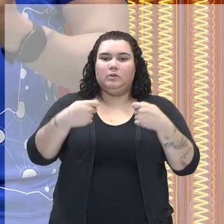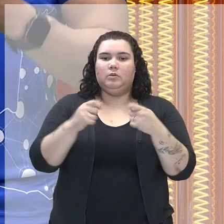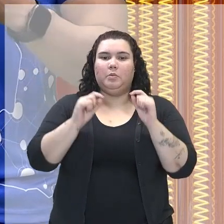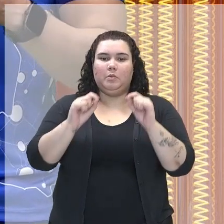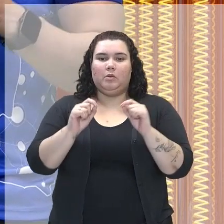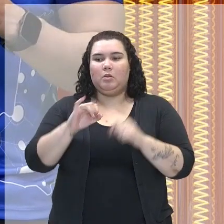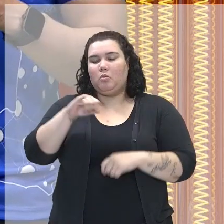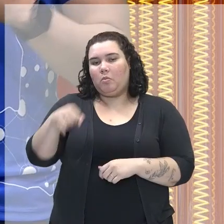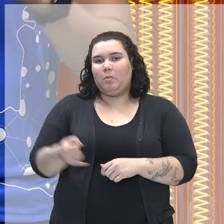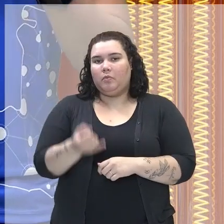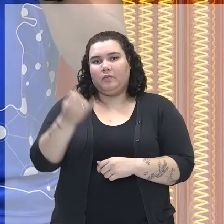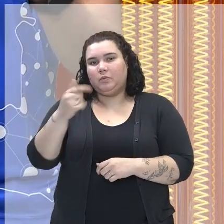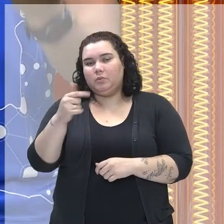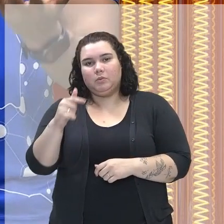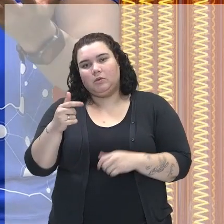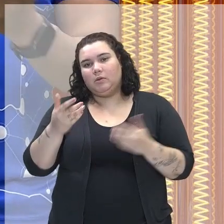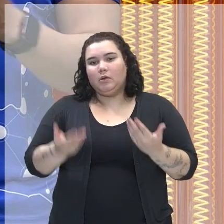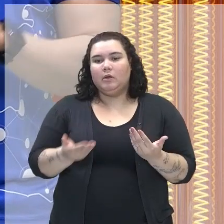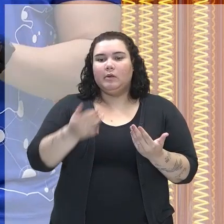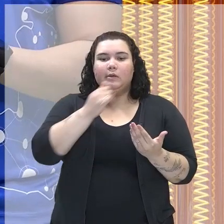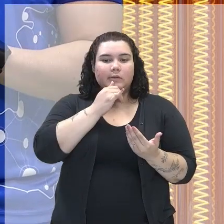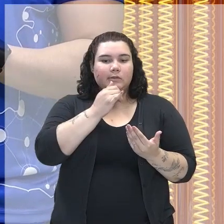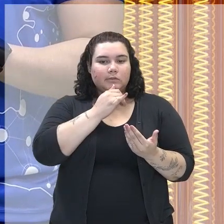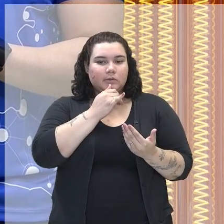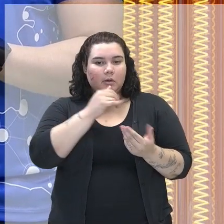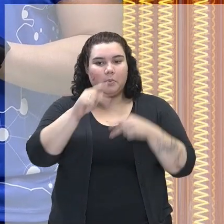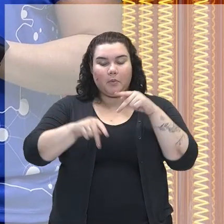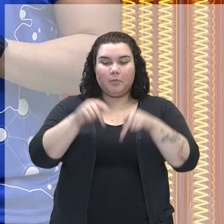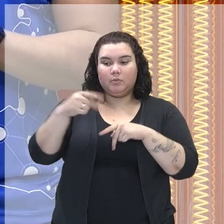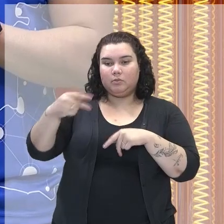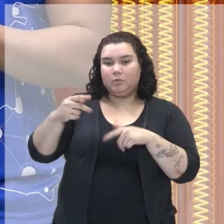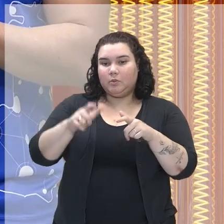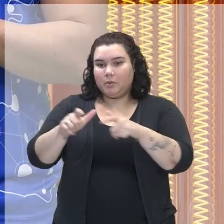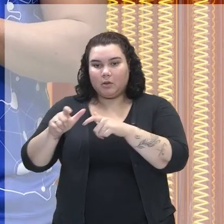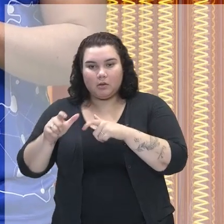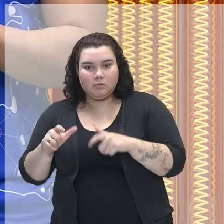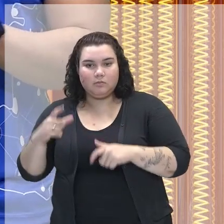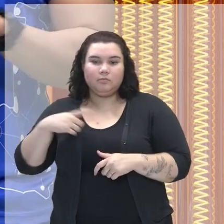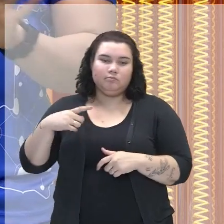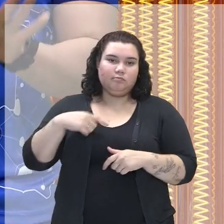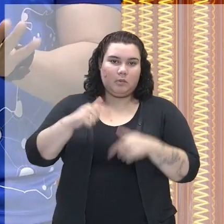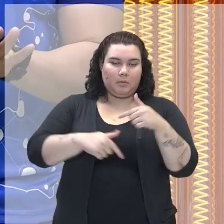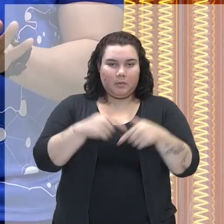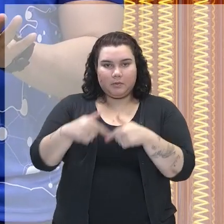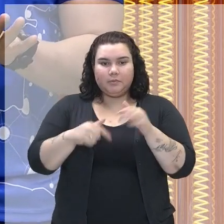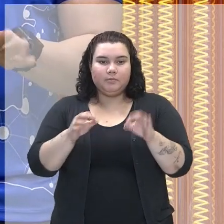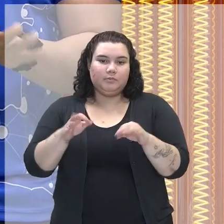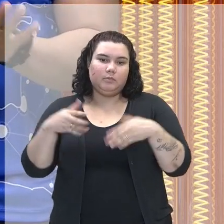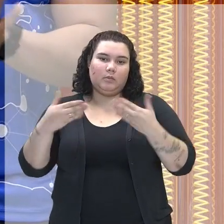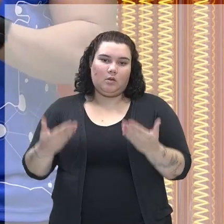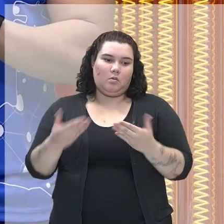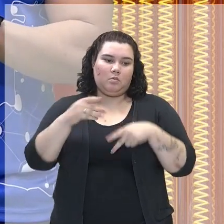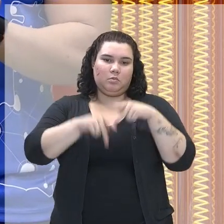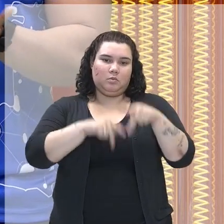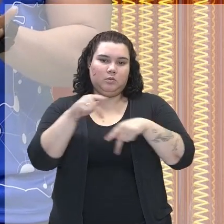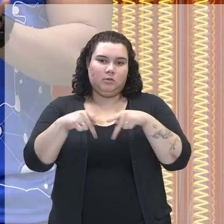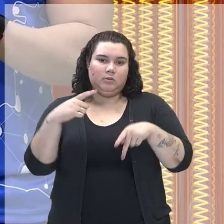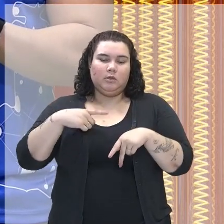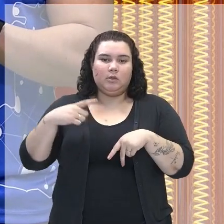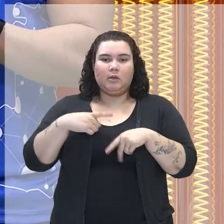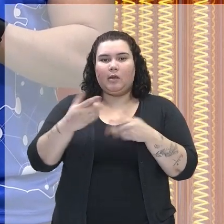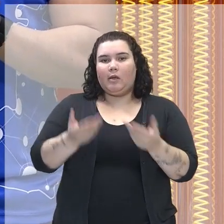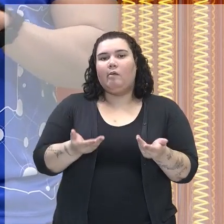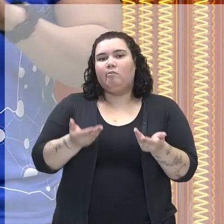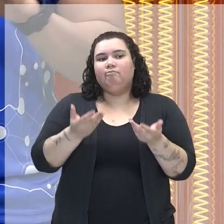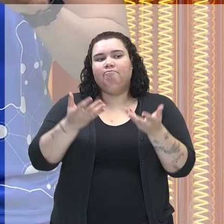não aproveitam ali, não qualificam as populações locais para realizar esse trabalho. Então acaba que a população local fica um pouco à margem